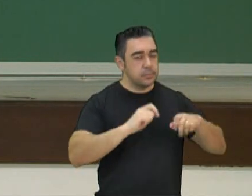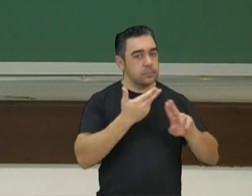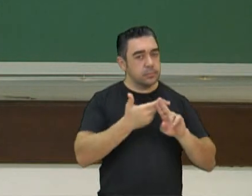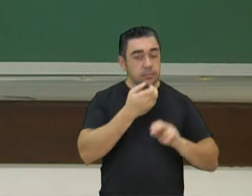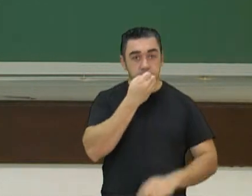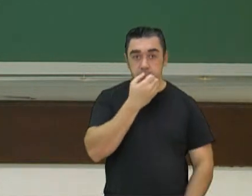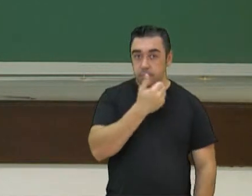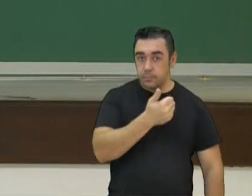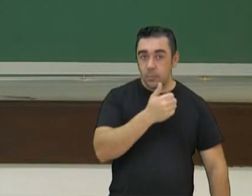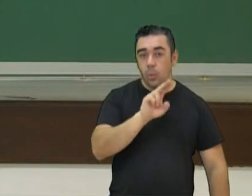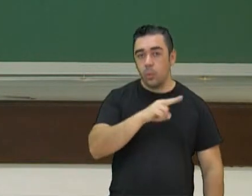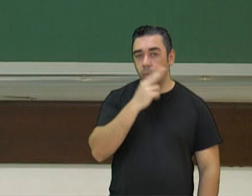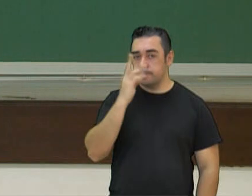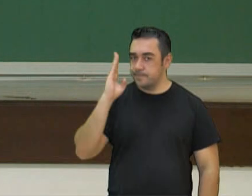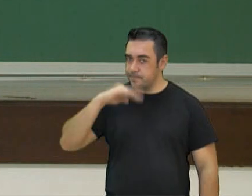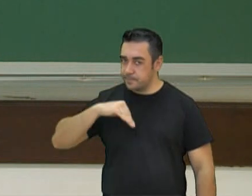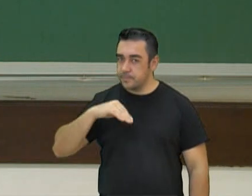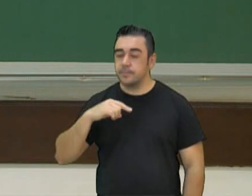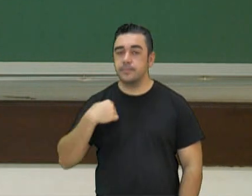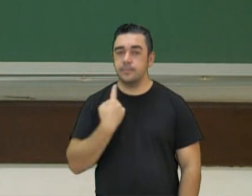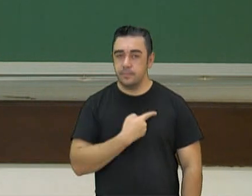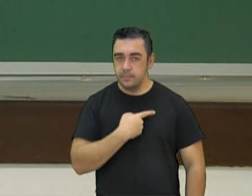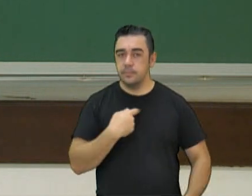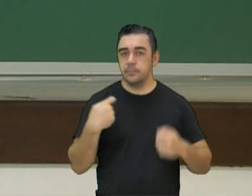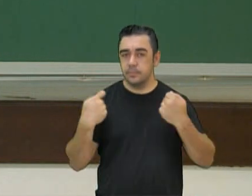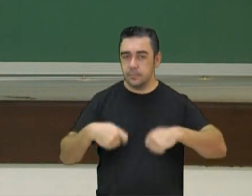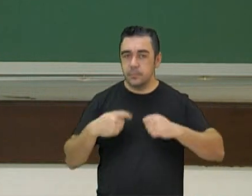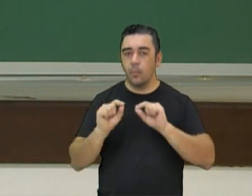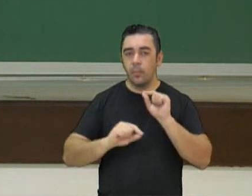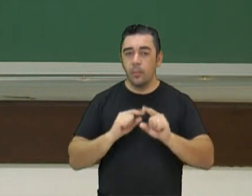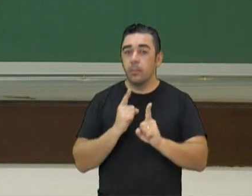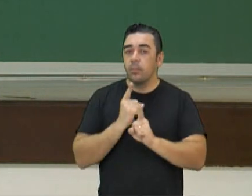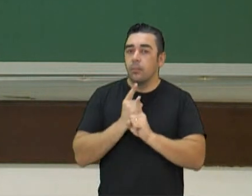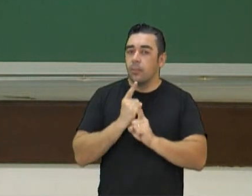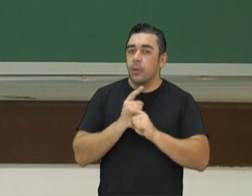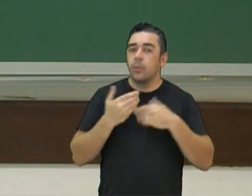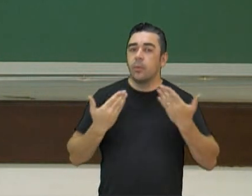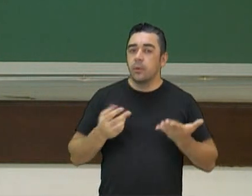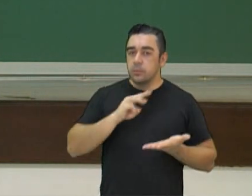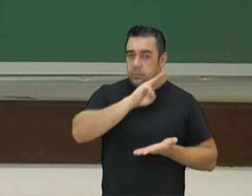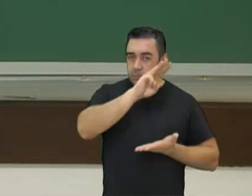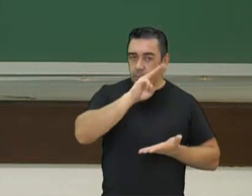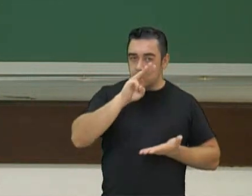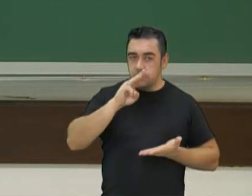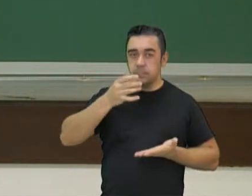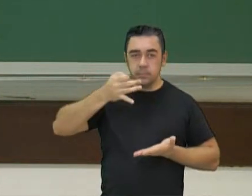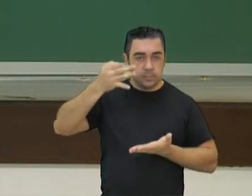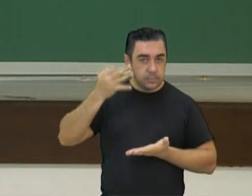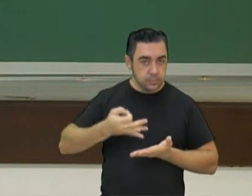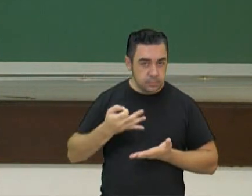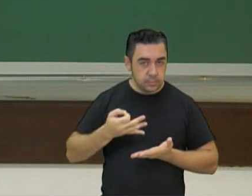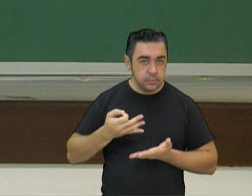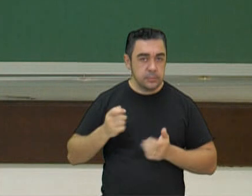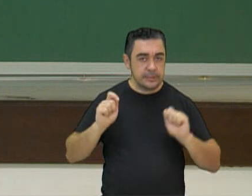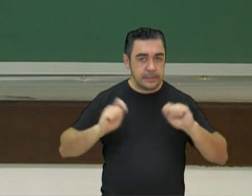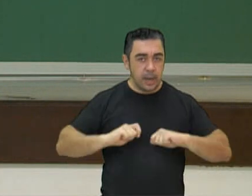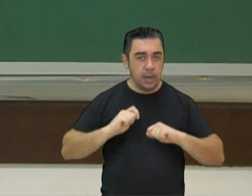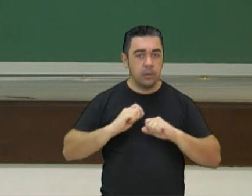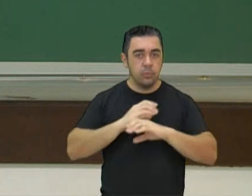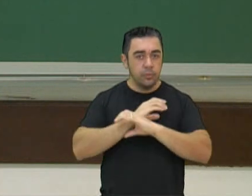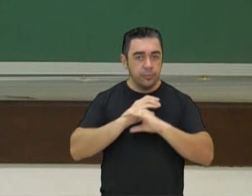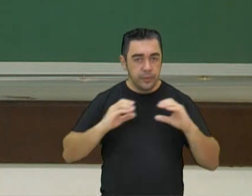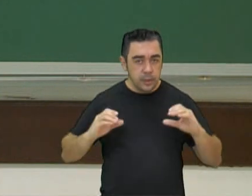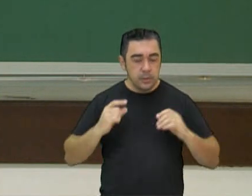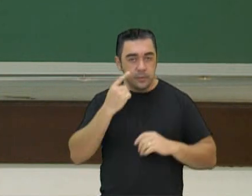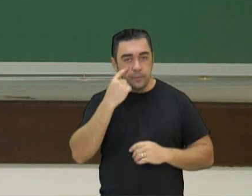para o bem. A gente precisa mesmo identificar quais sites são confiáveis para a gente ver notícias, para a